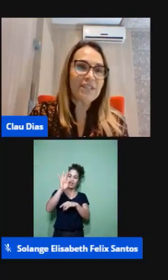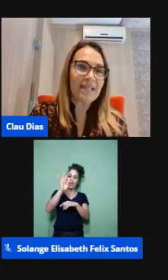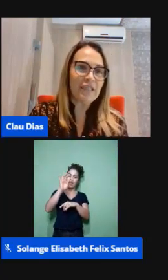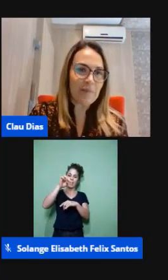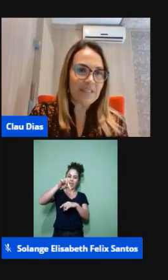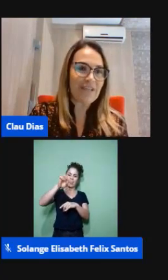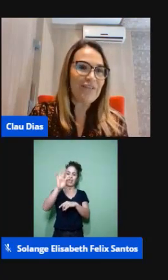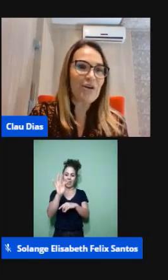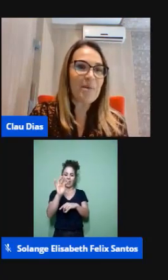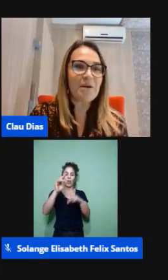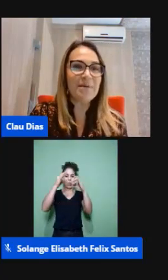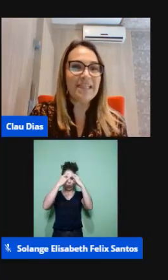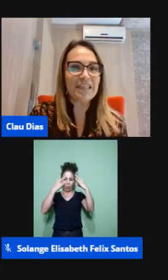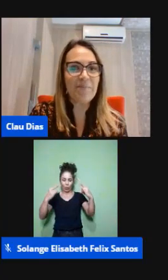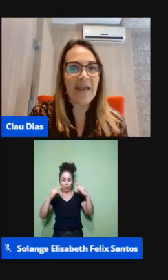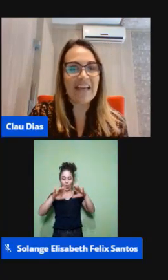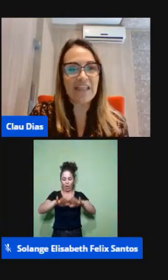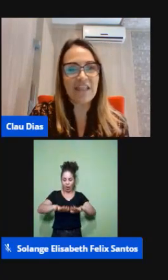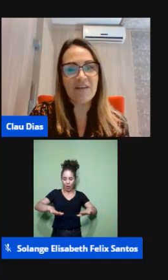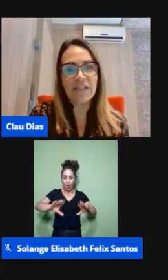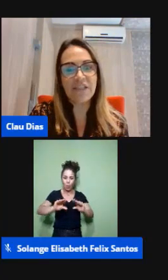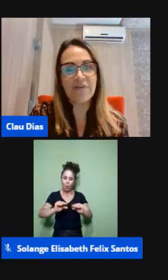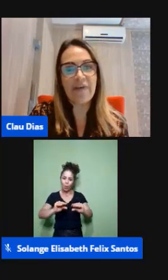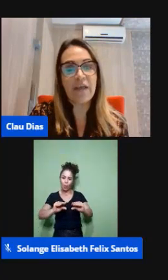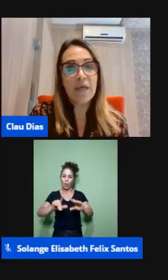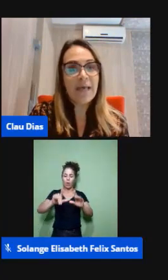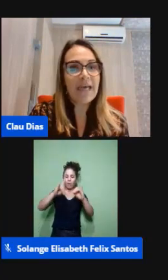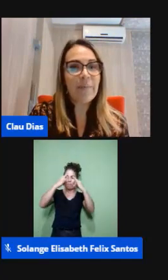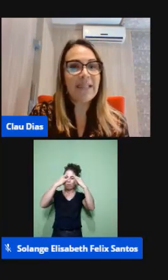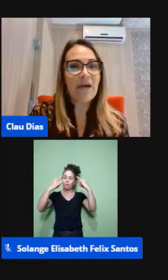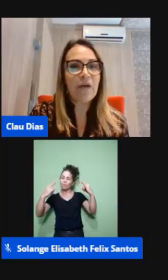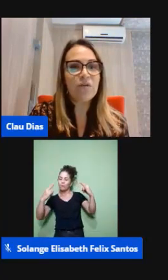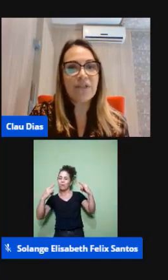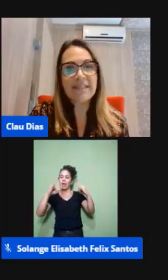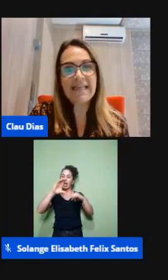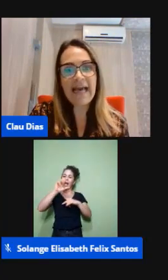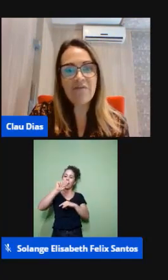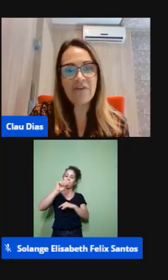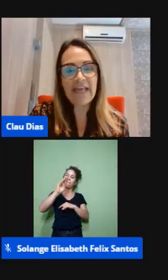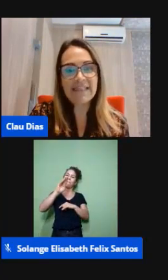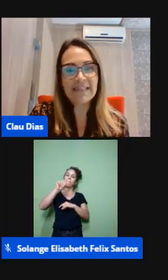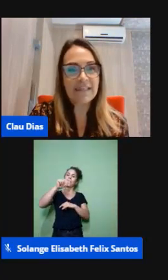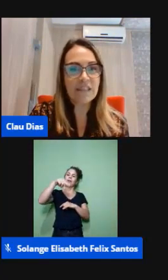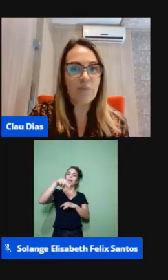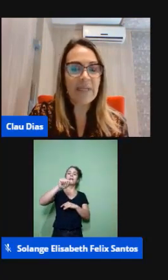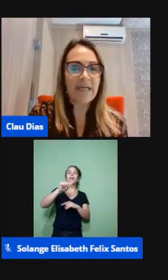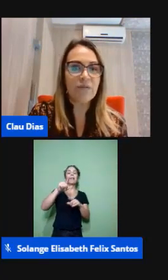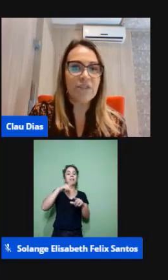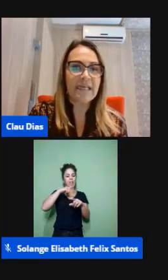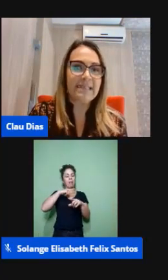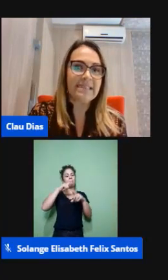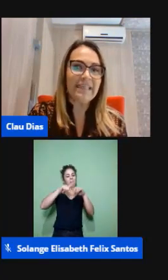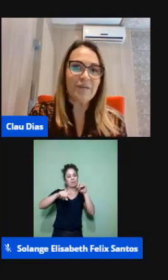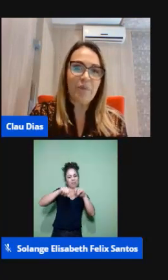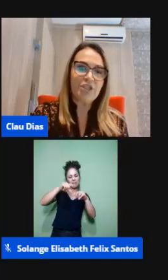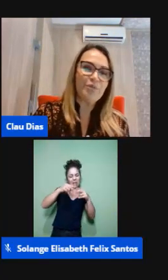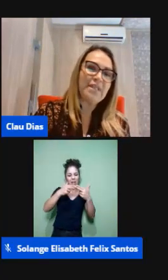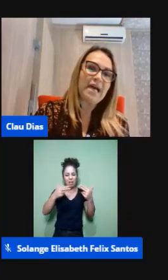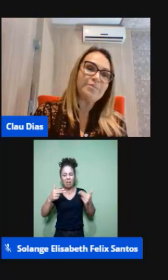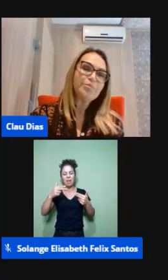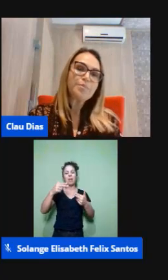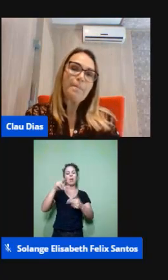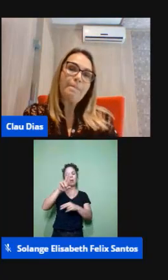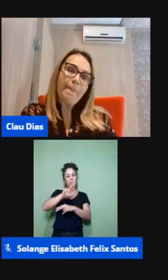Amontoaram ali 2 tatames e já virou uma cabaninha também. Ali dentro a gente vê material reutilizável, né? As crianças estão brincando de casinha.